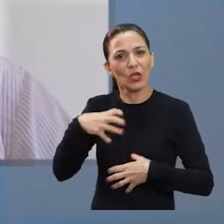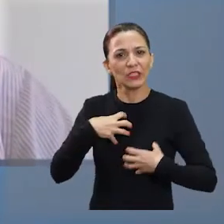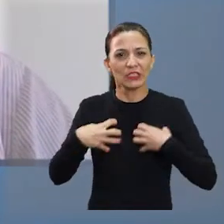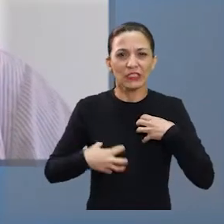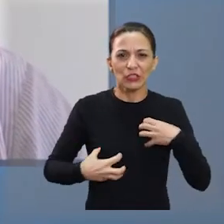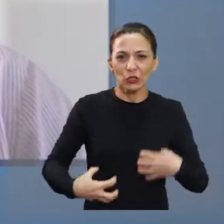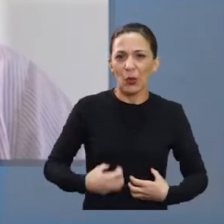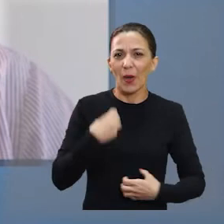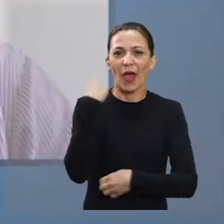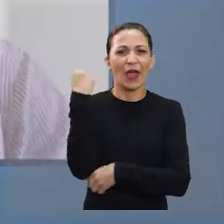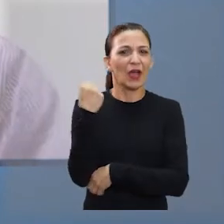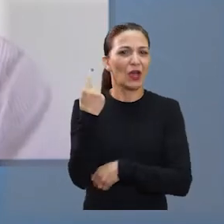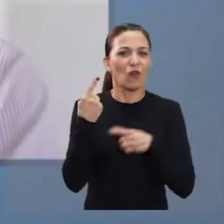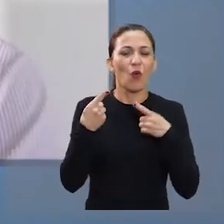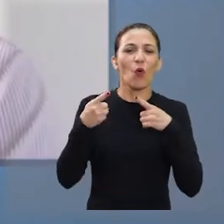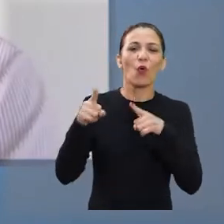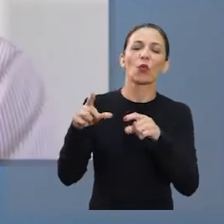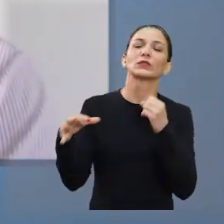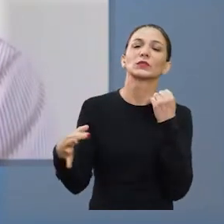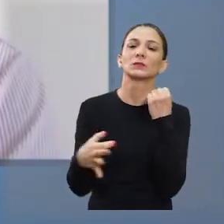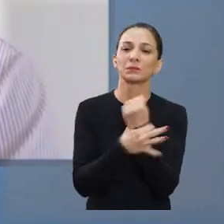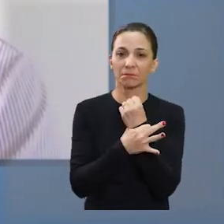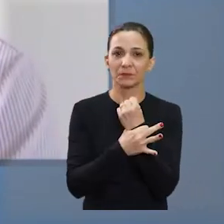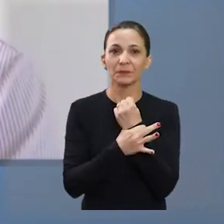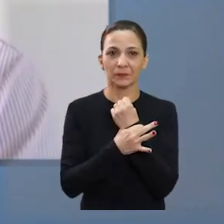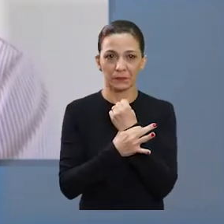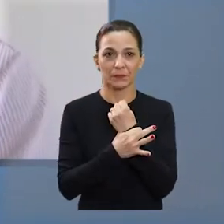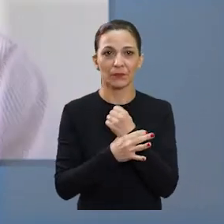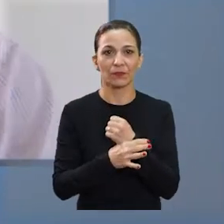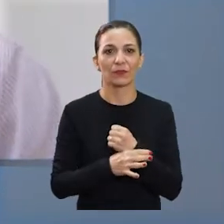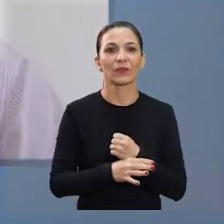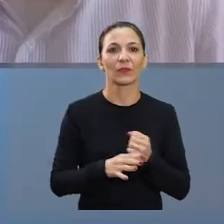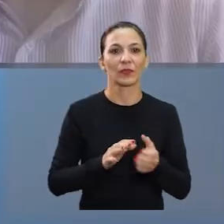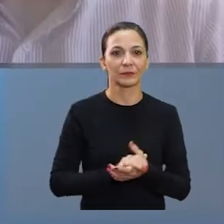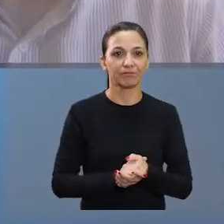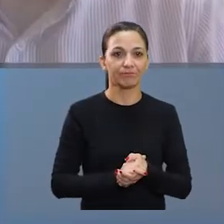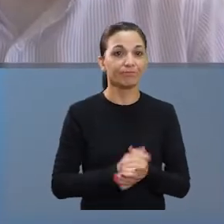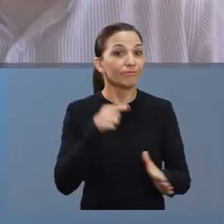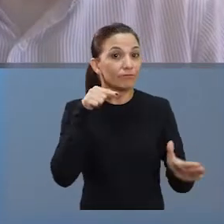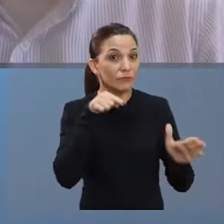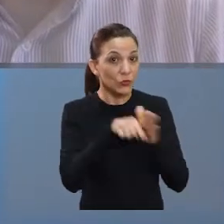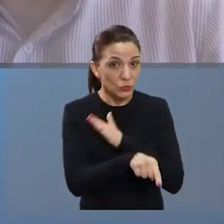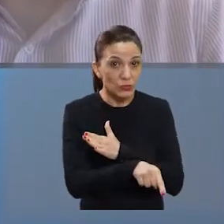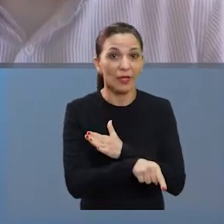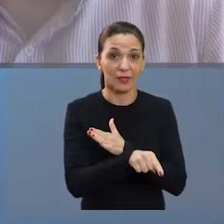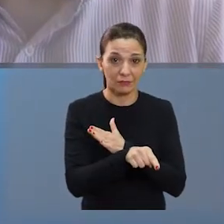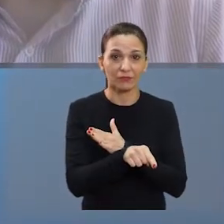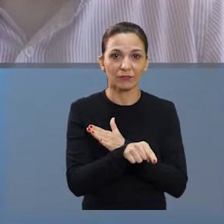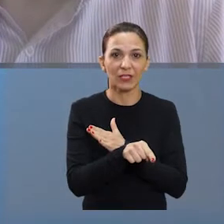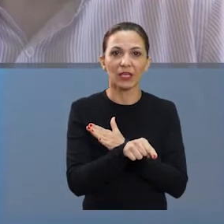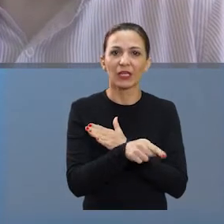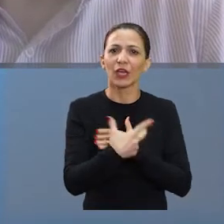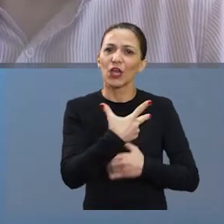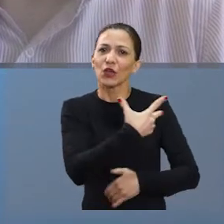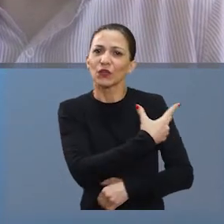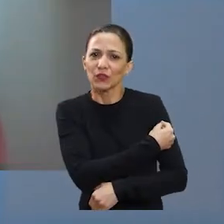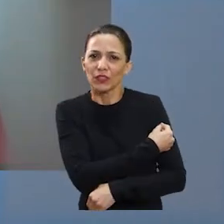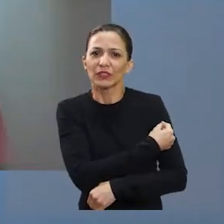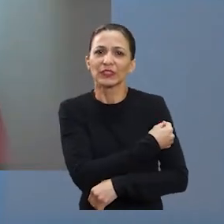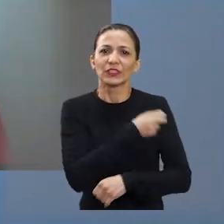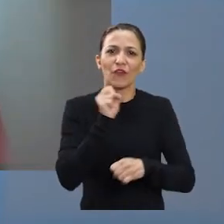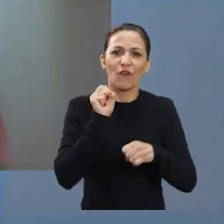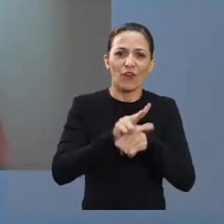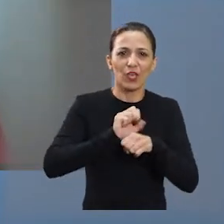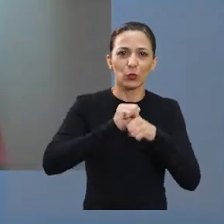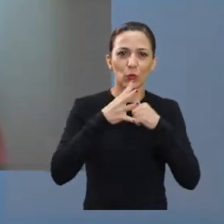vacinação, e isso protege as pessoas contra as formas graves. Doutor Flávio, eu ia até perguntar sobre isso. A